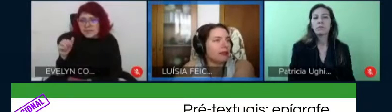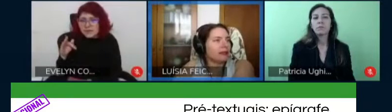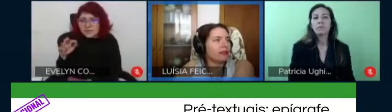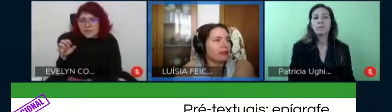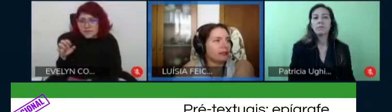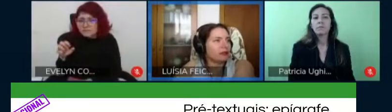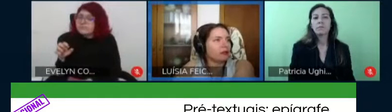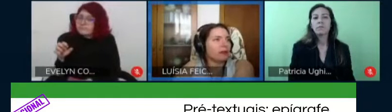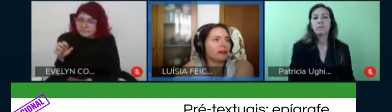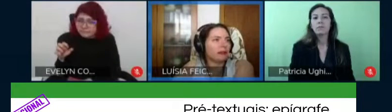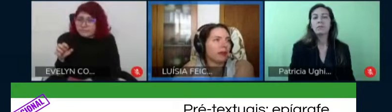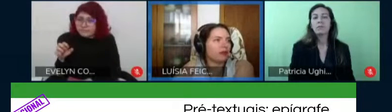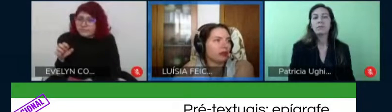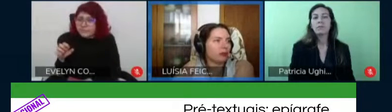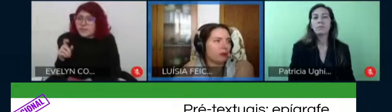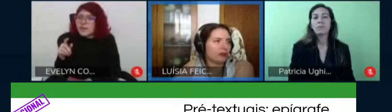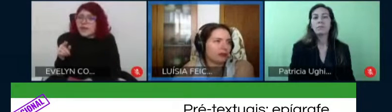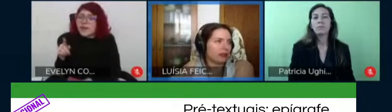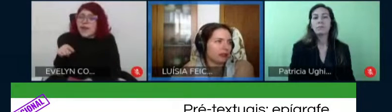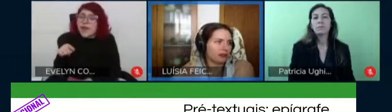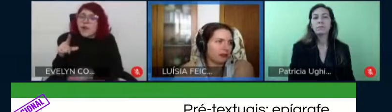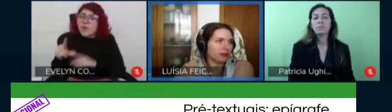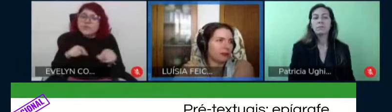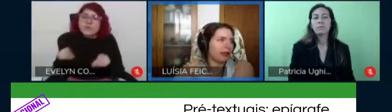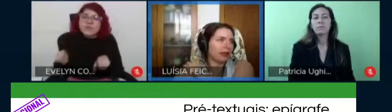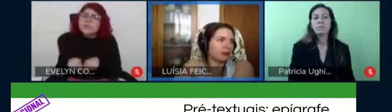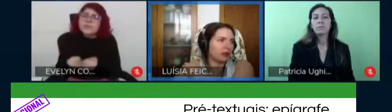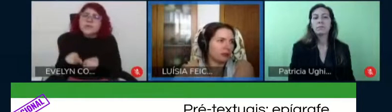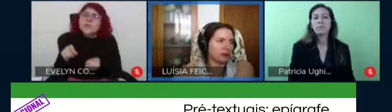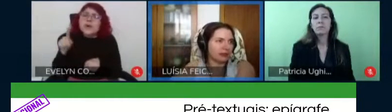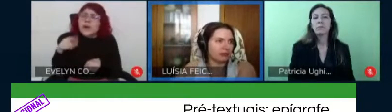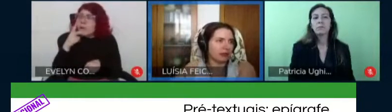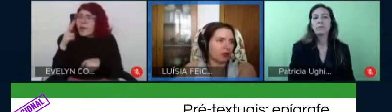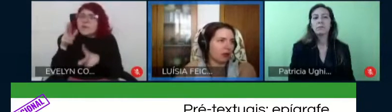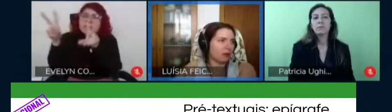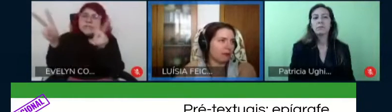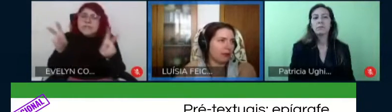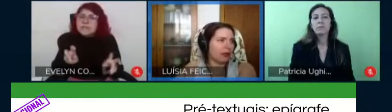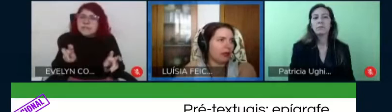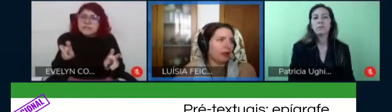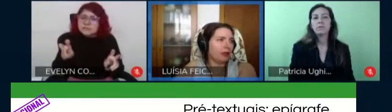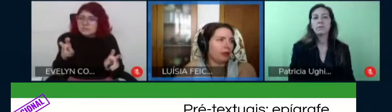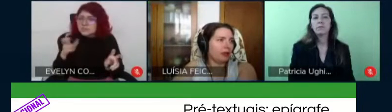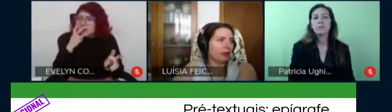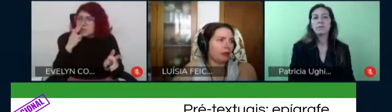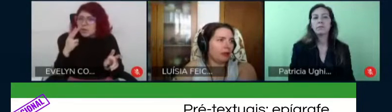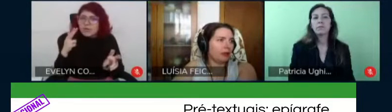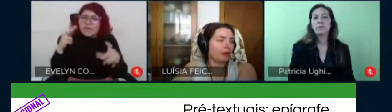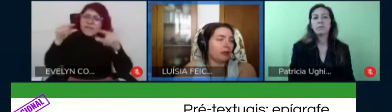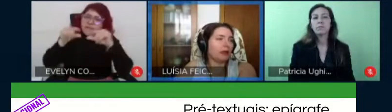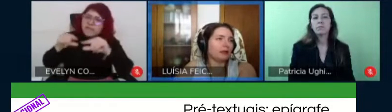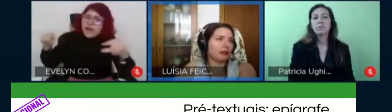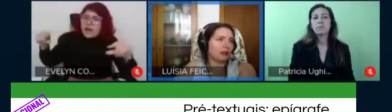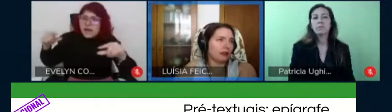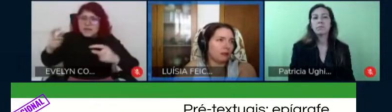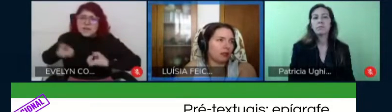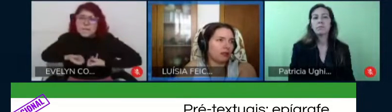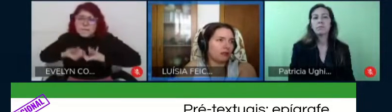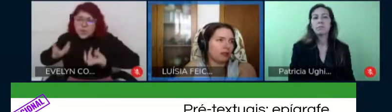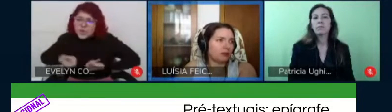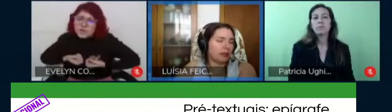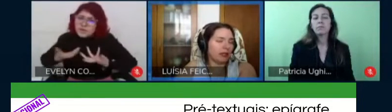Ele tem uma citação de um pensamento que pode ter inspirado a elaboração da obra. E